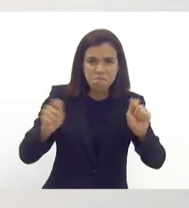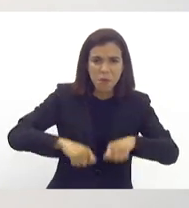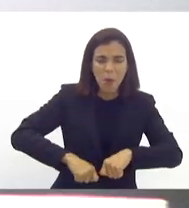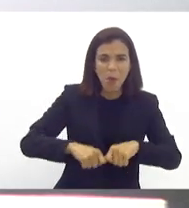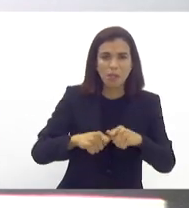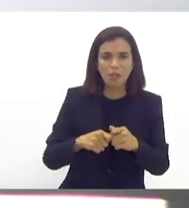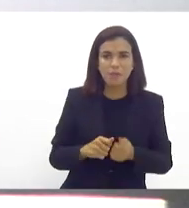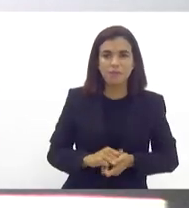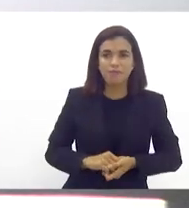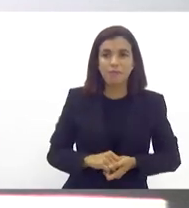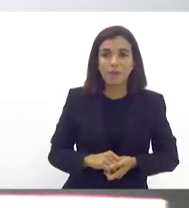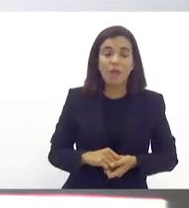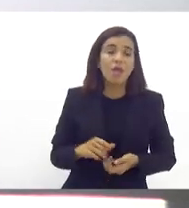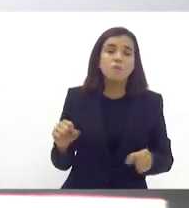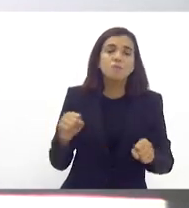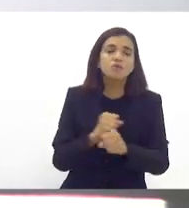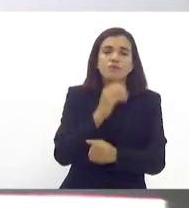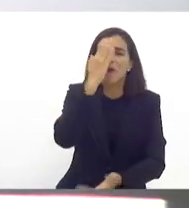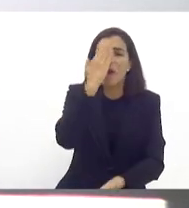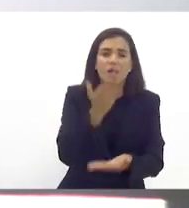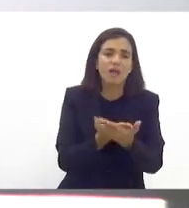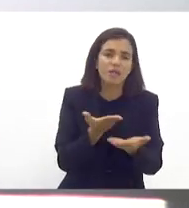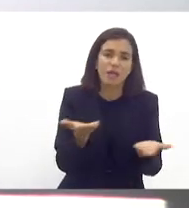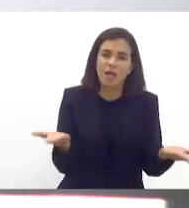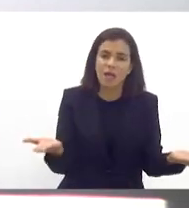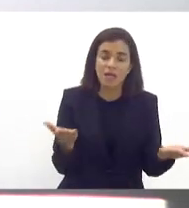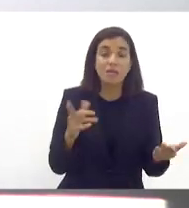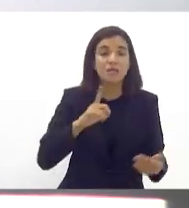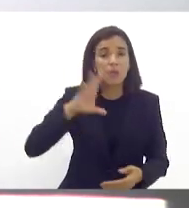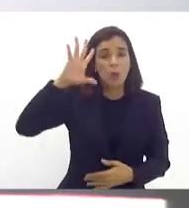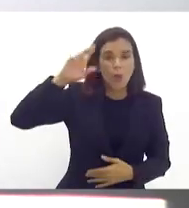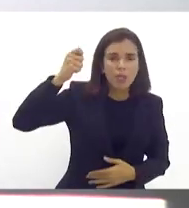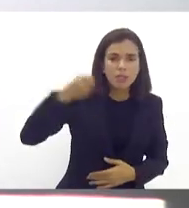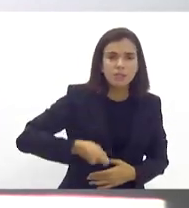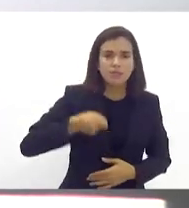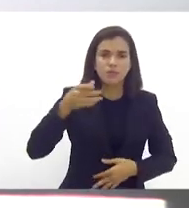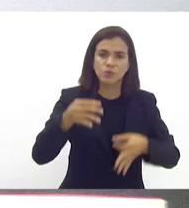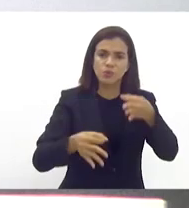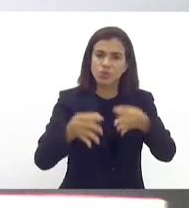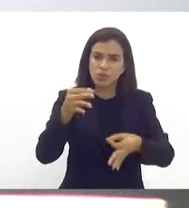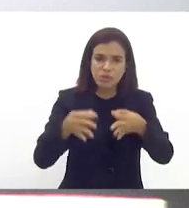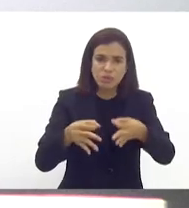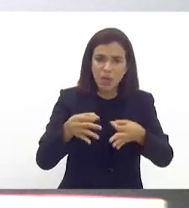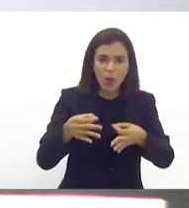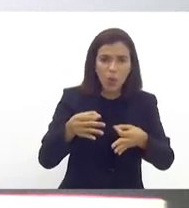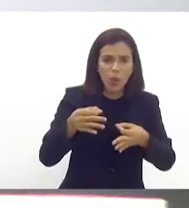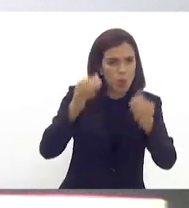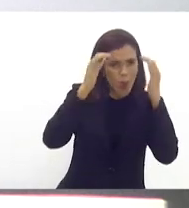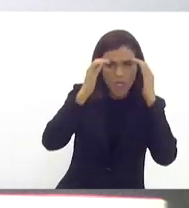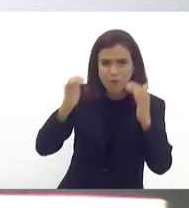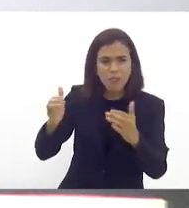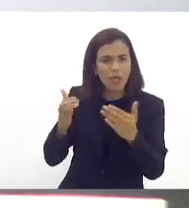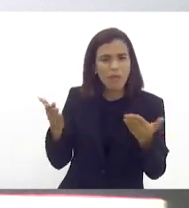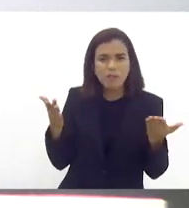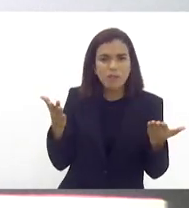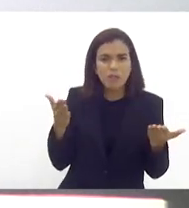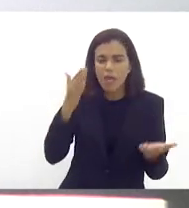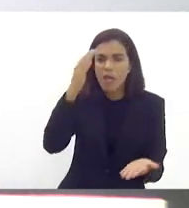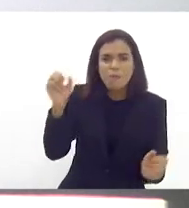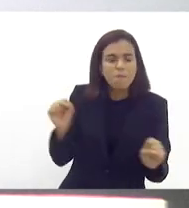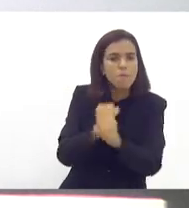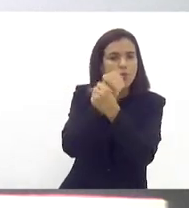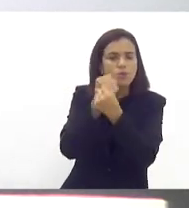inacreditável é ter a decisão judicial e essa decisão judicial ser desrespeitada isso é inacreditável